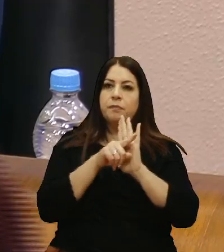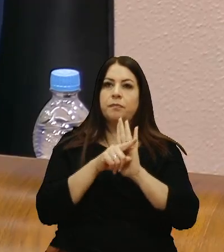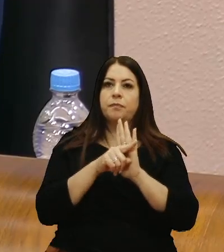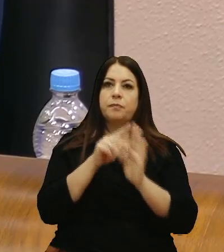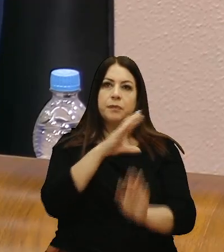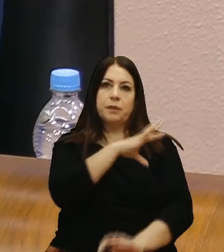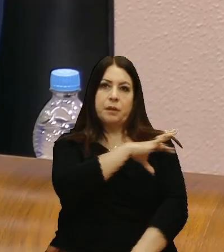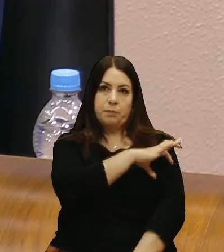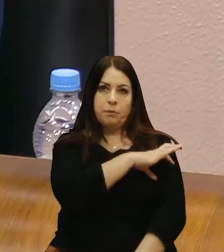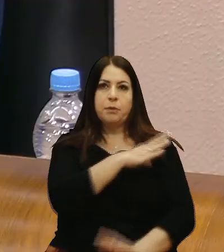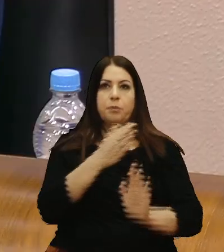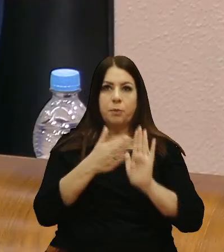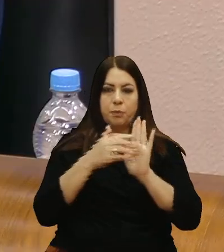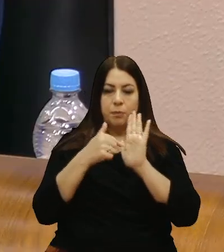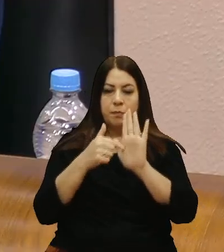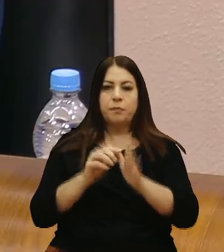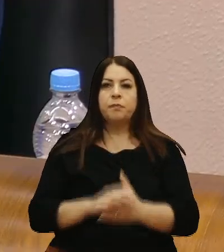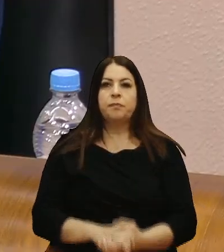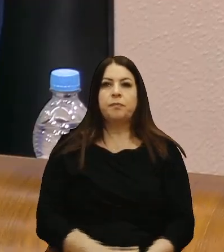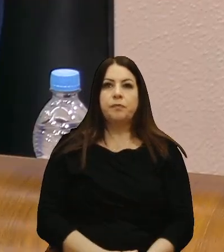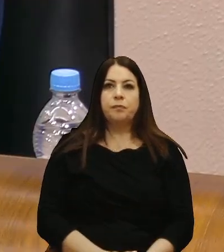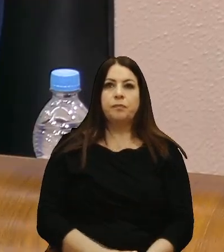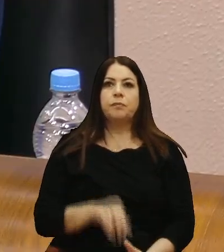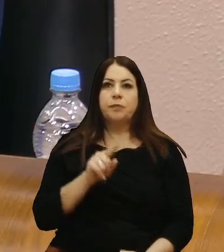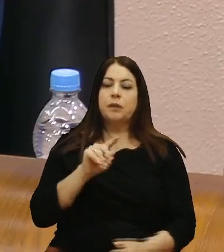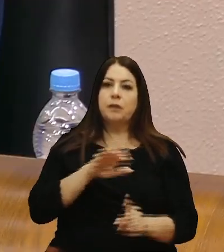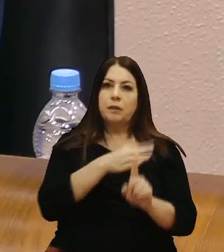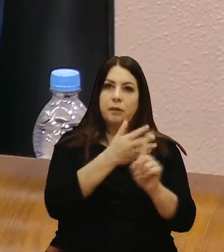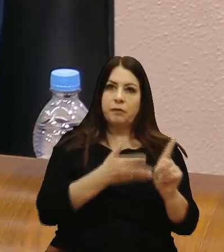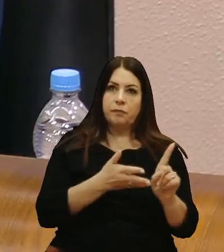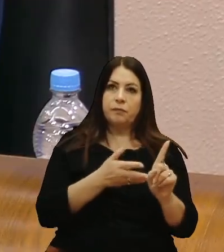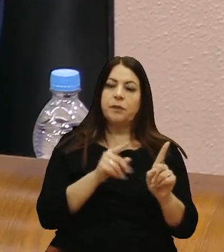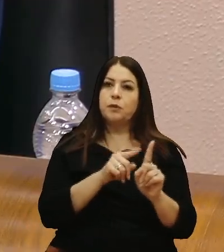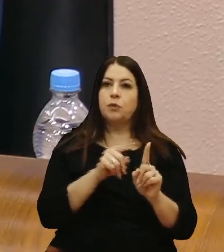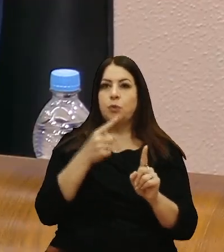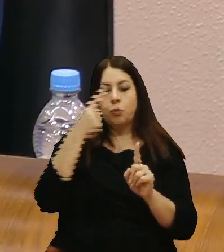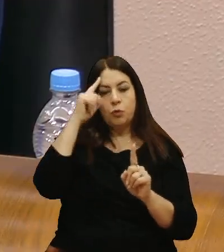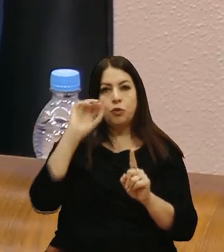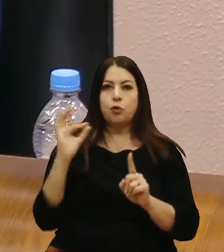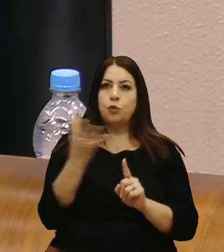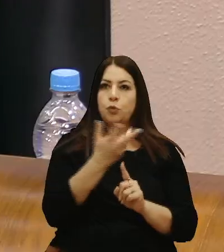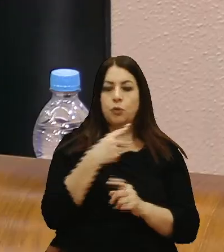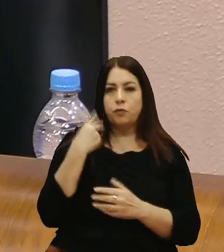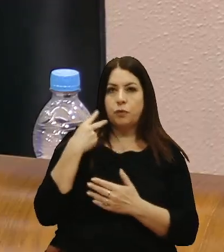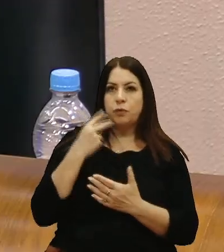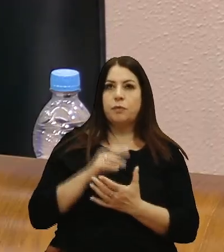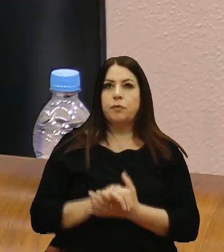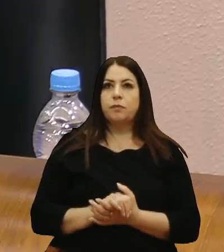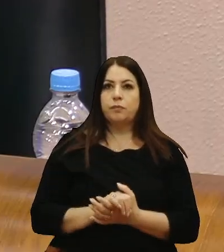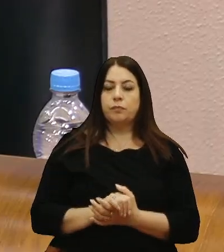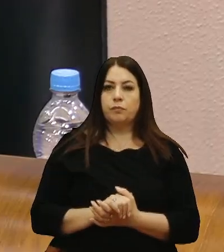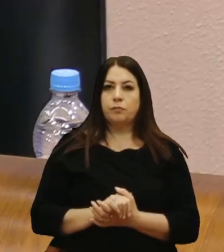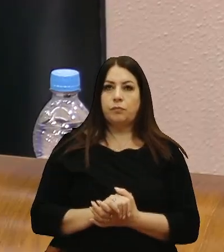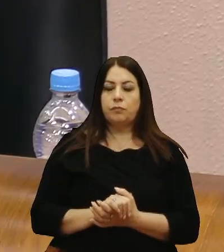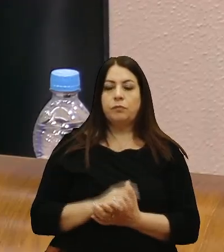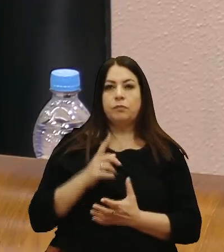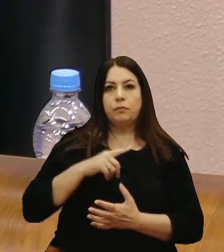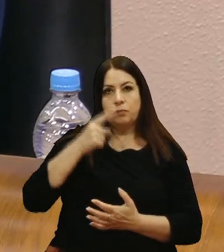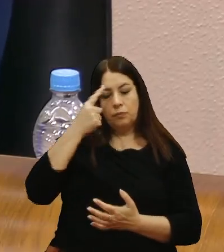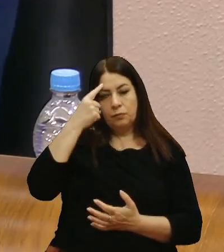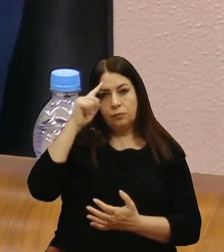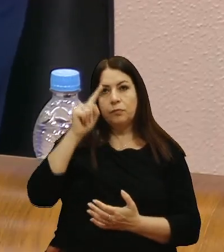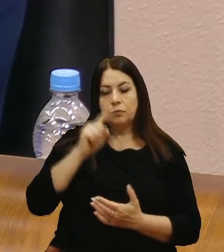capitão Ramon Teles. Esta homenagem de autoria coletiva teve